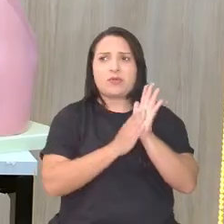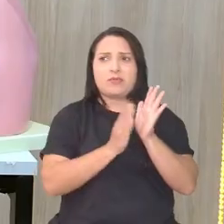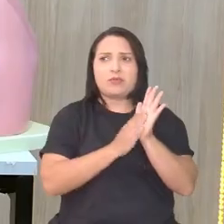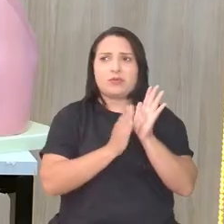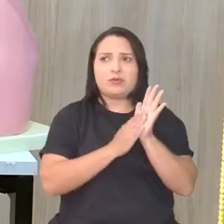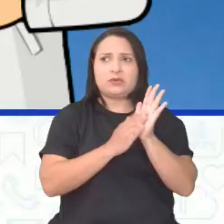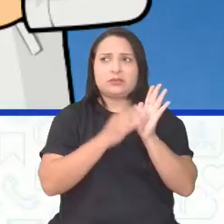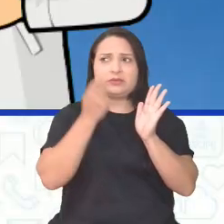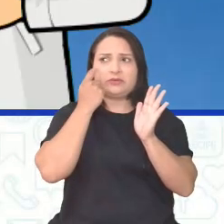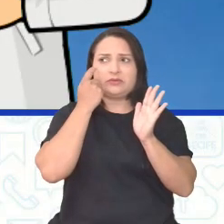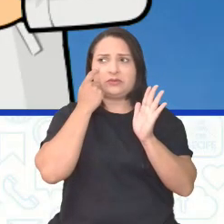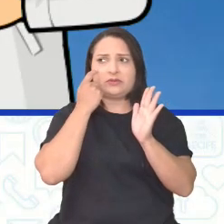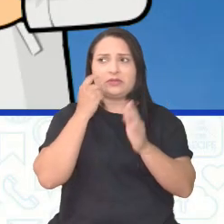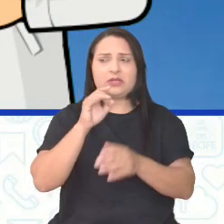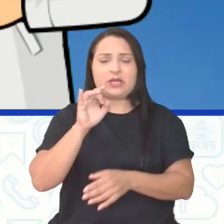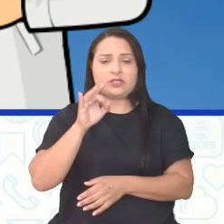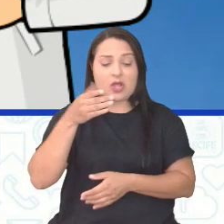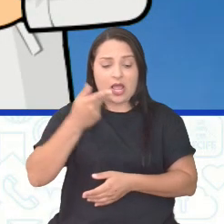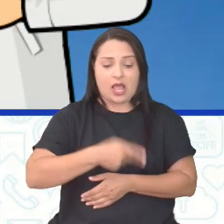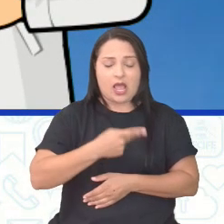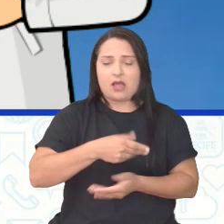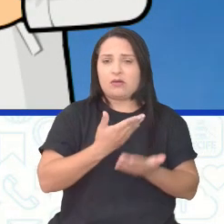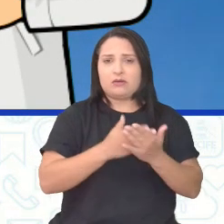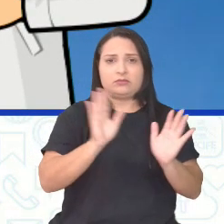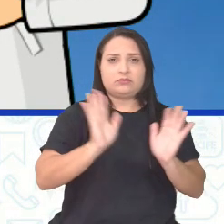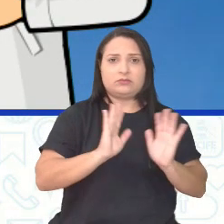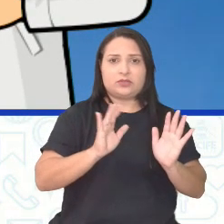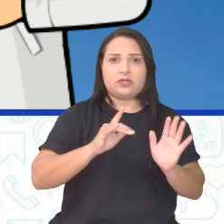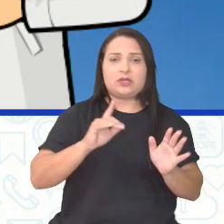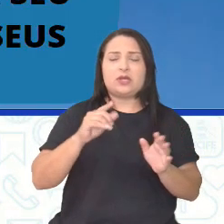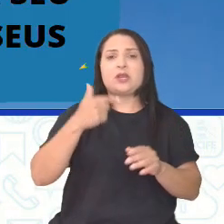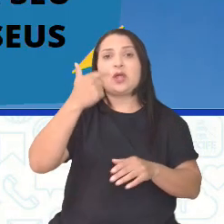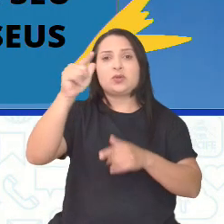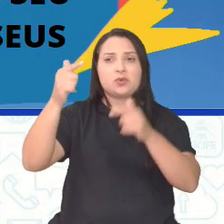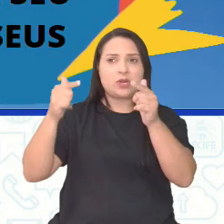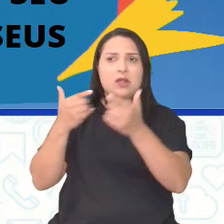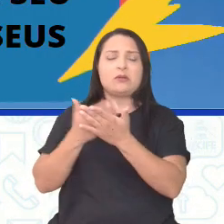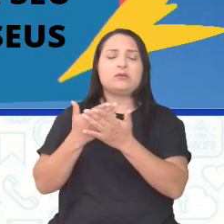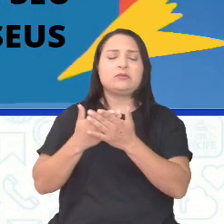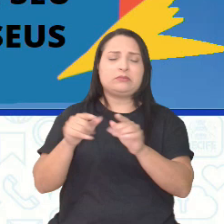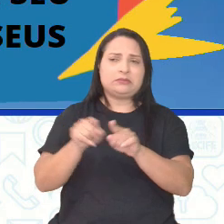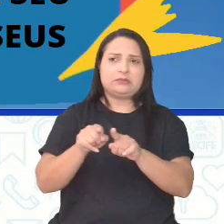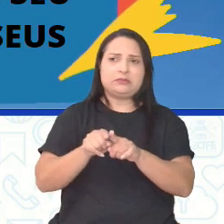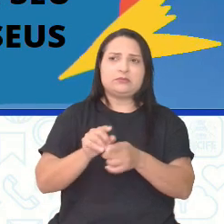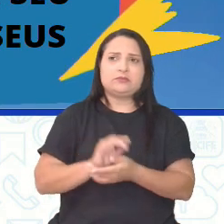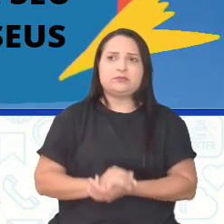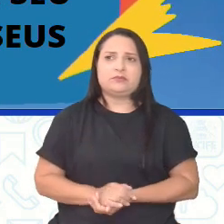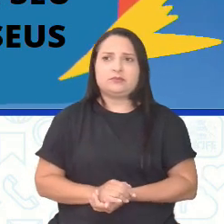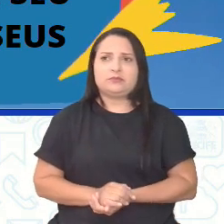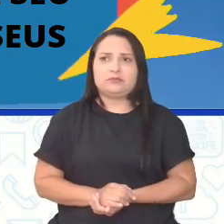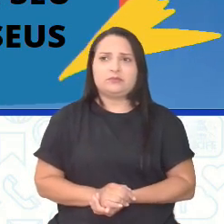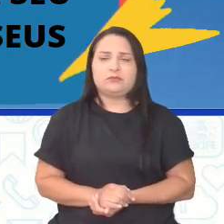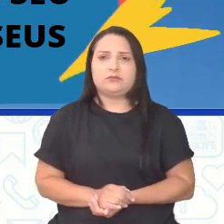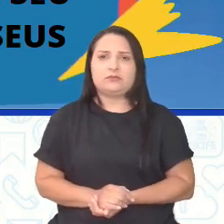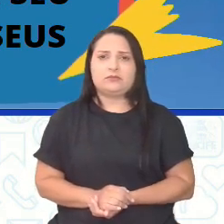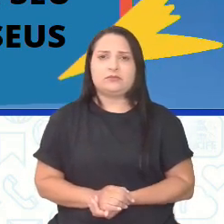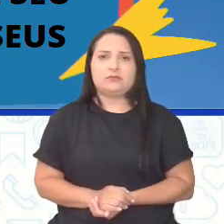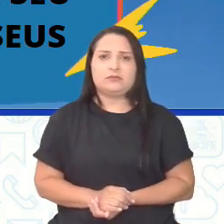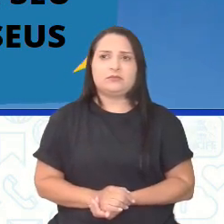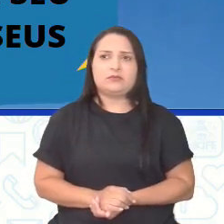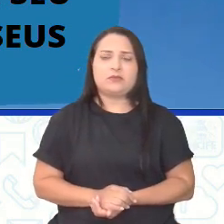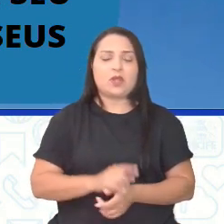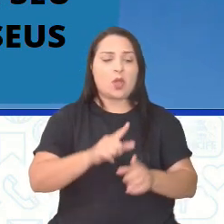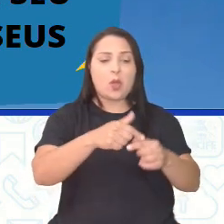minha proposta aqui, que não vai ser só para essa aula. É para vocês juntarem, mas para outra aula também. Vejam aí a mão na massa. Com